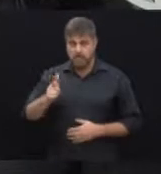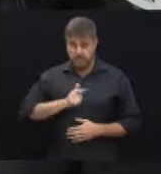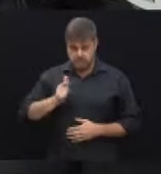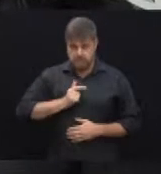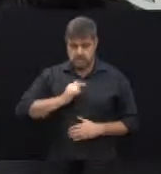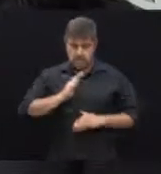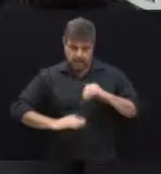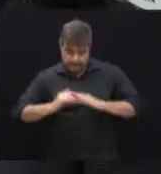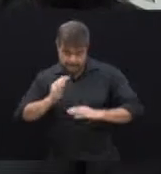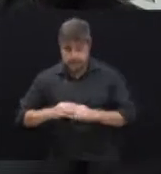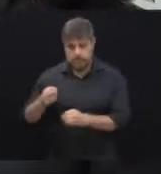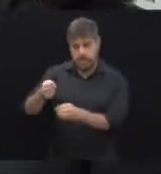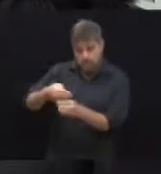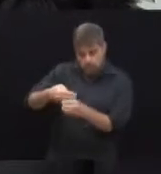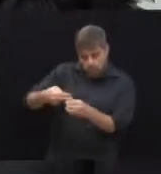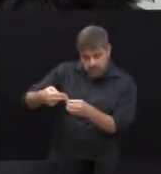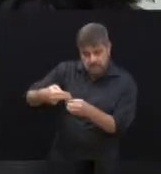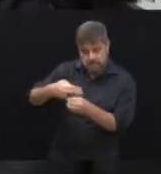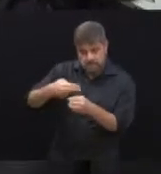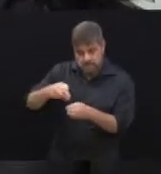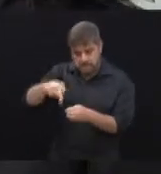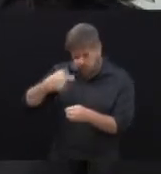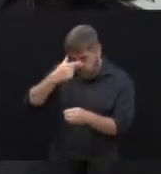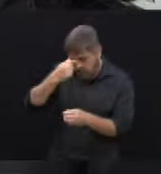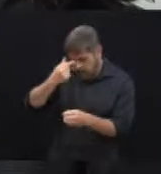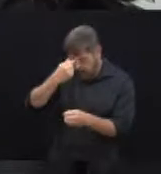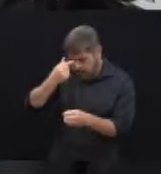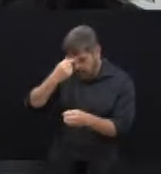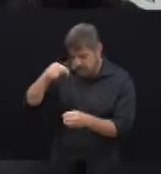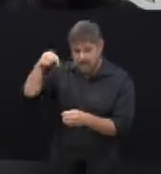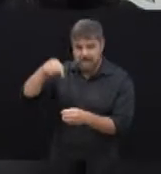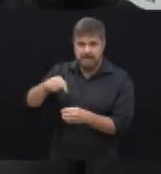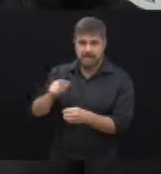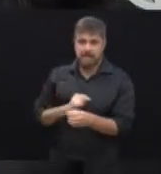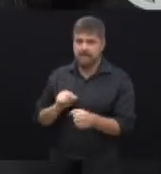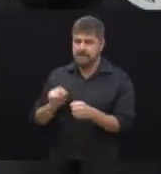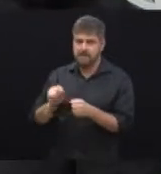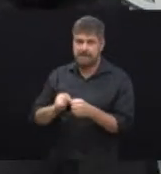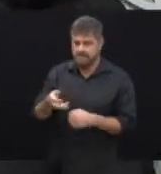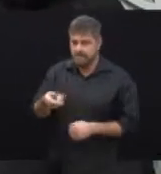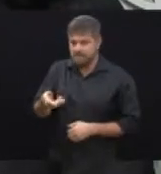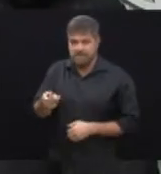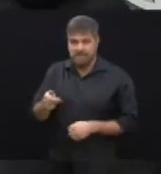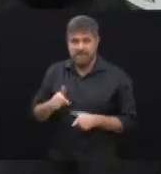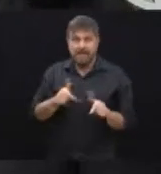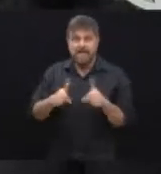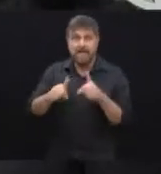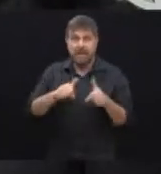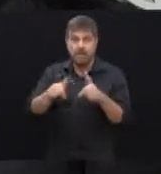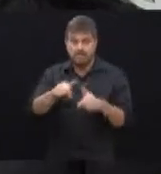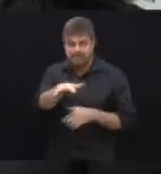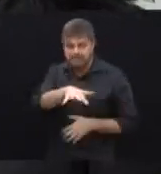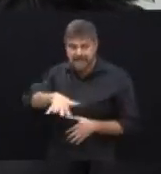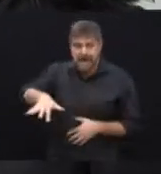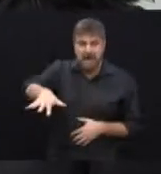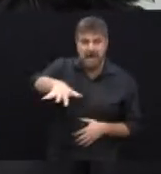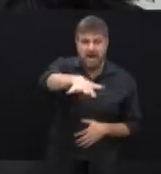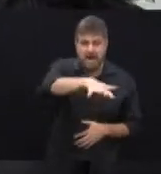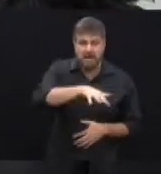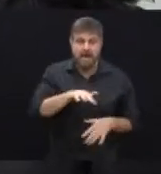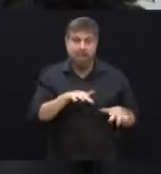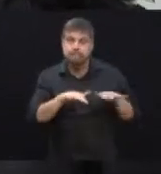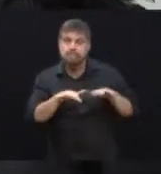Agora eu tenho uma atividade na Unicamp, né, que é acadêmica, e lá eu não faço Parkinson, eu faço distúrbio do movimento em